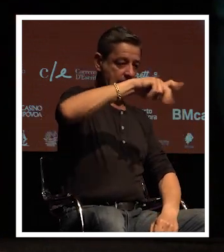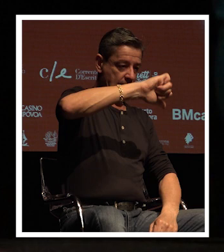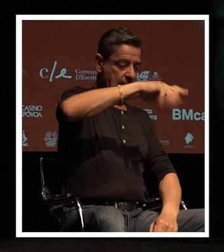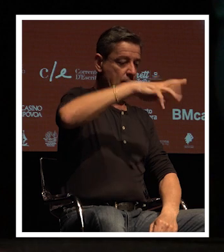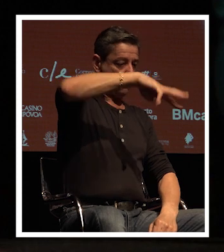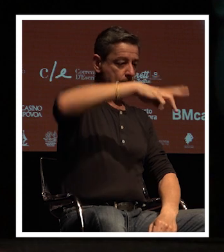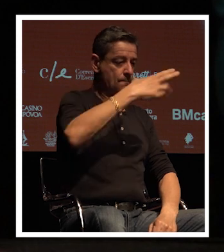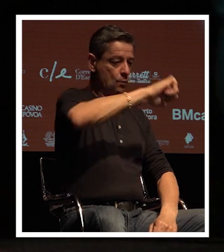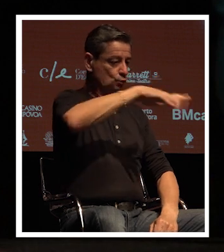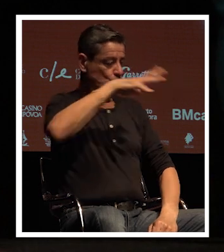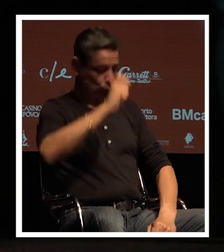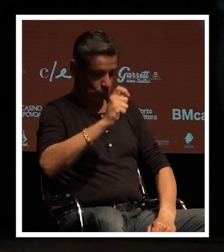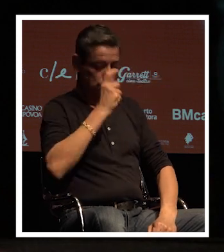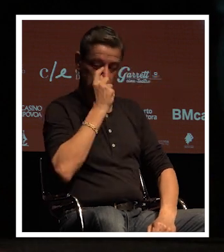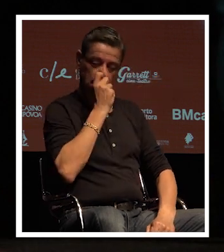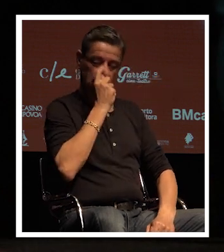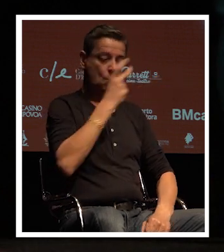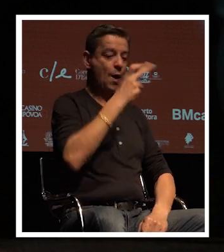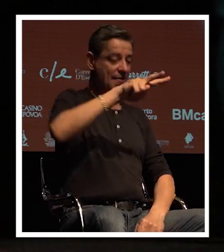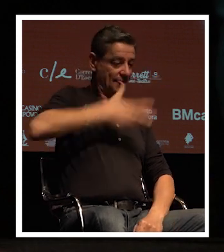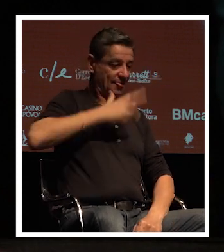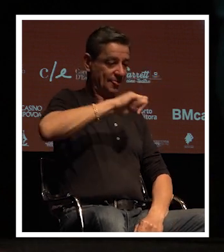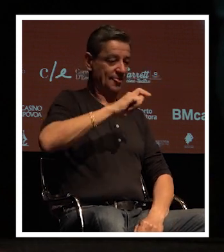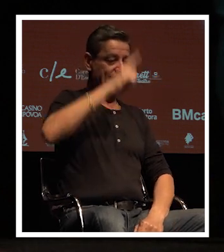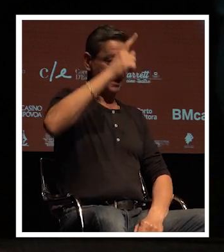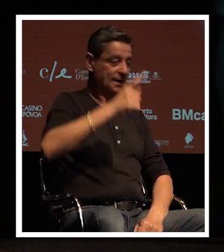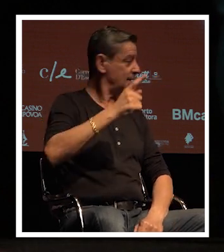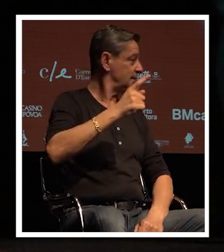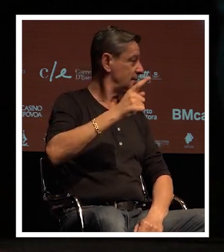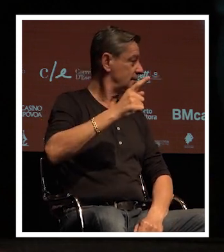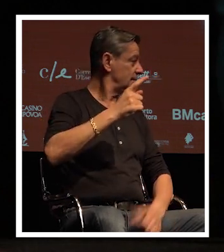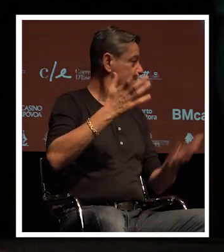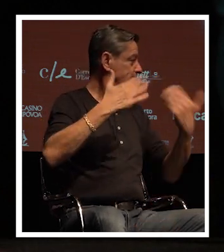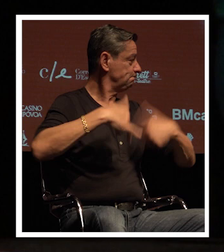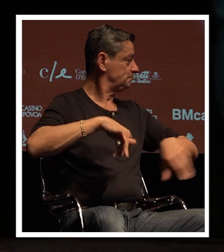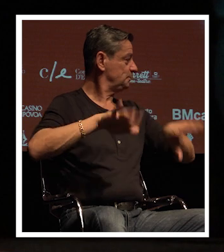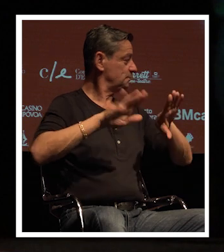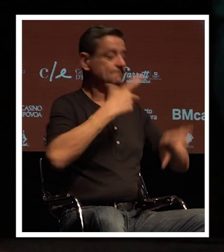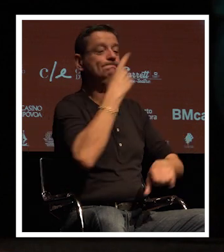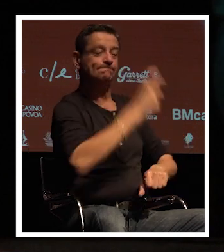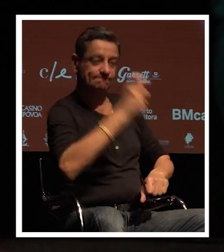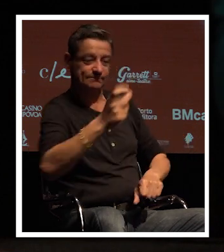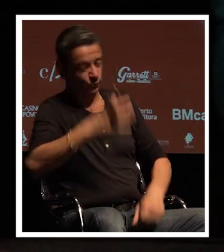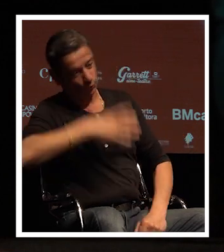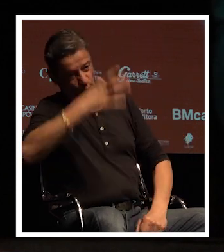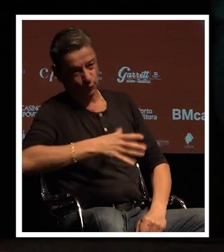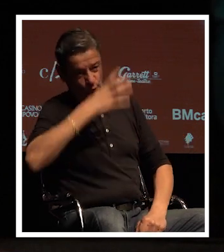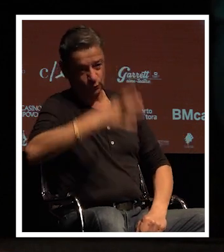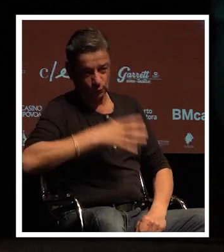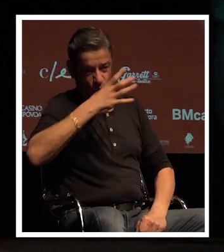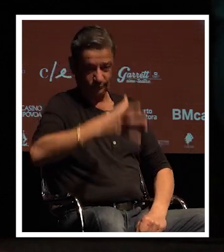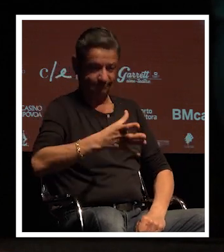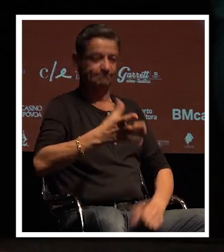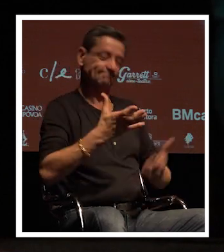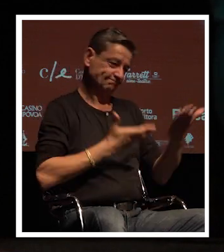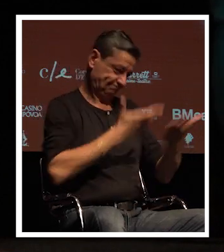e naturalmente o André não é não é Lágrimas que faz verter Mas é uma raiva de de